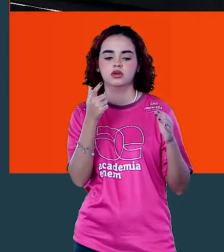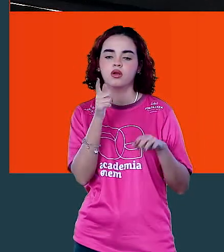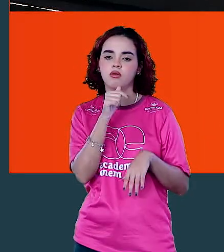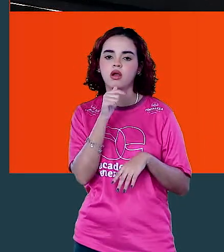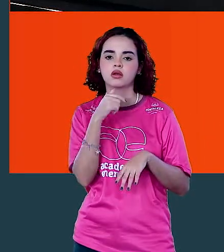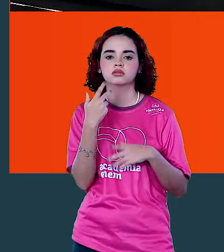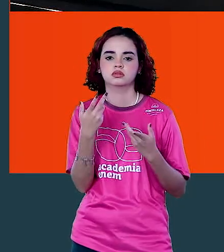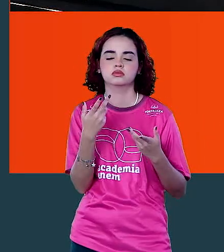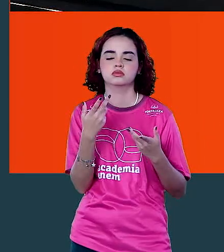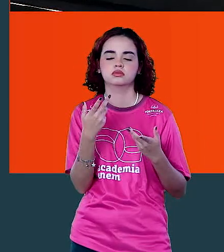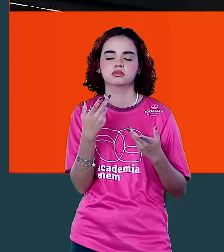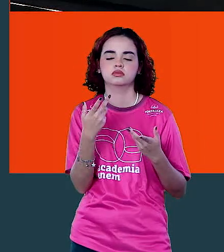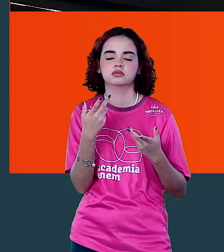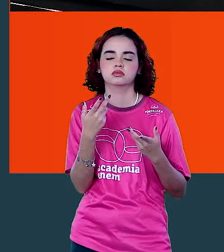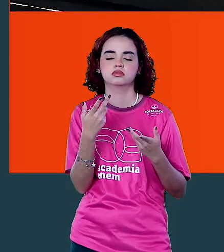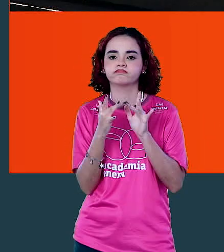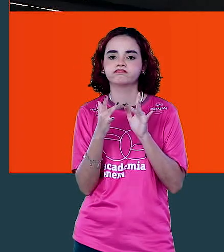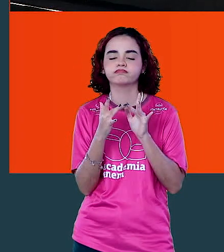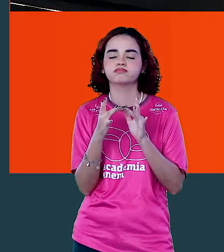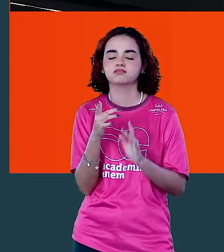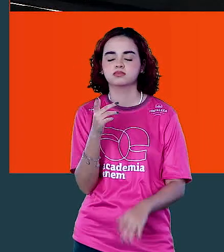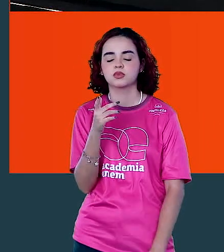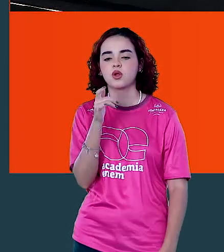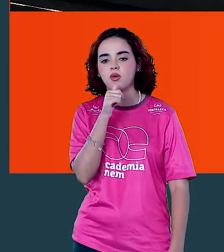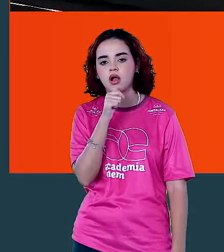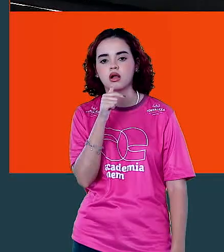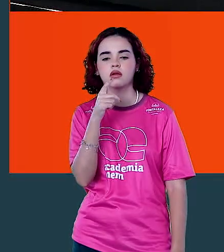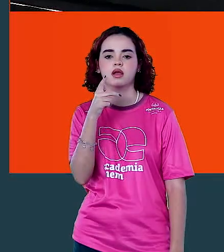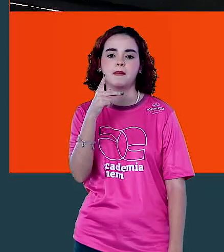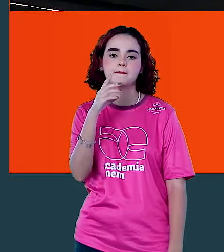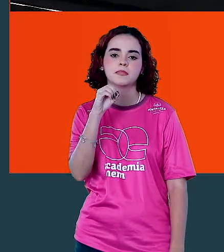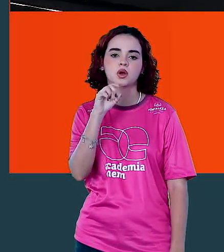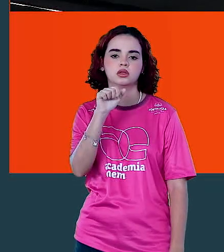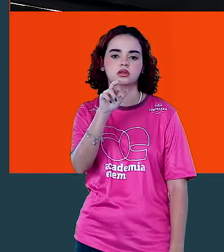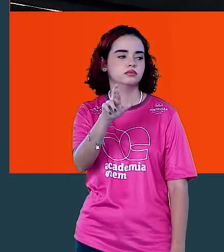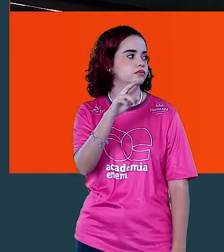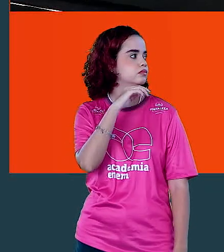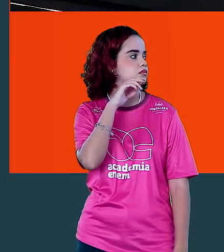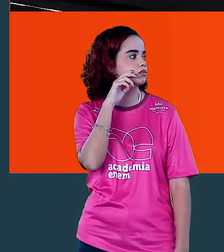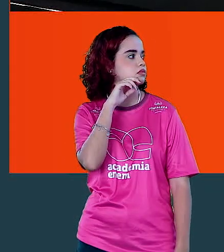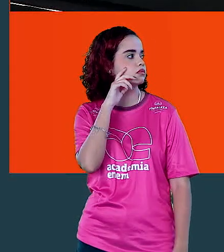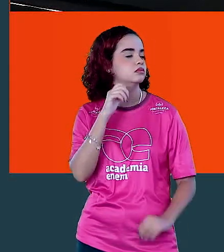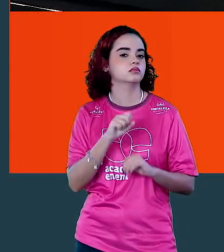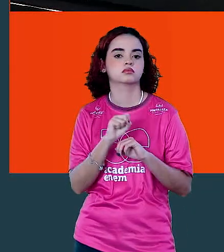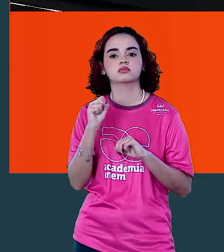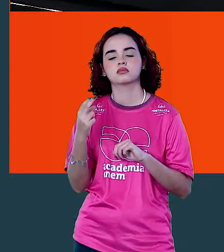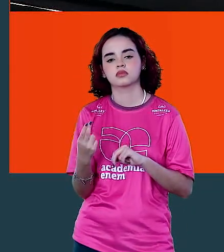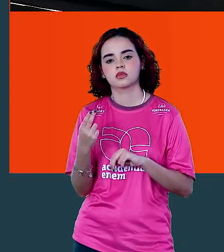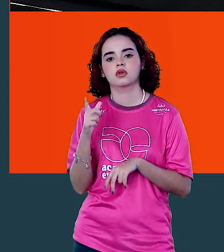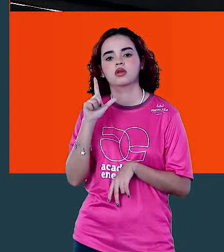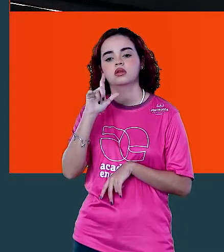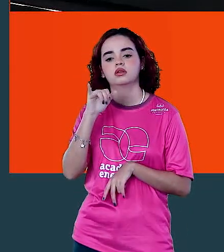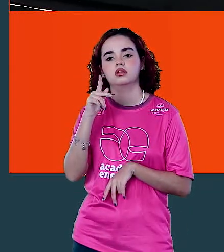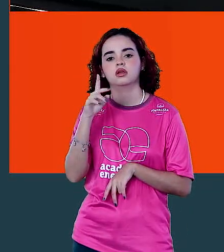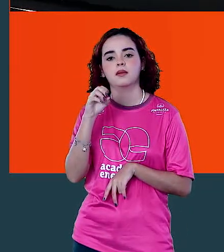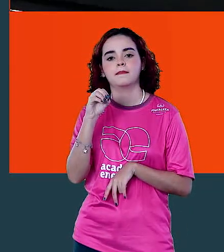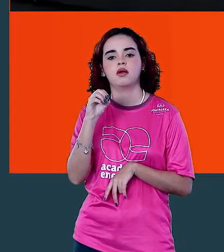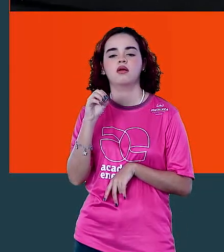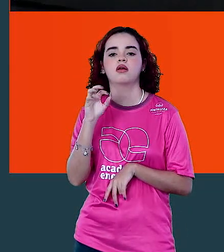Se ela tem afinidade com a água, é polar, né? Ou lipofóbico.